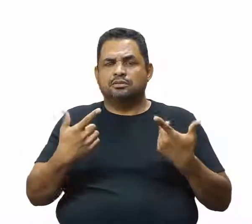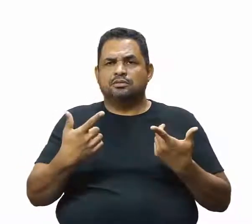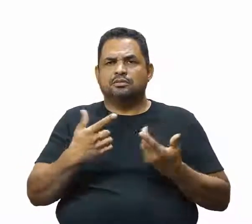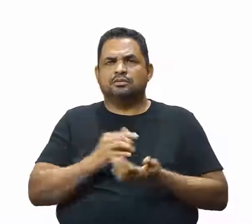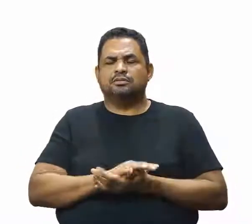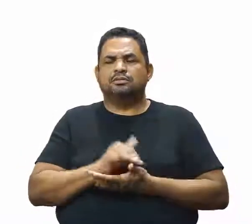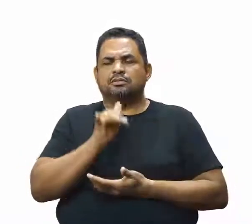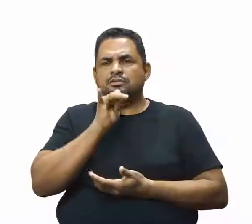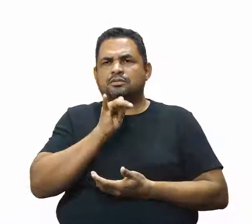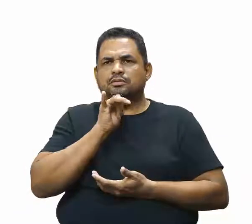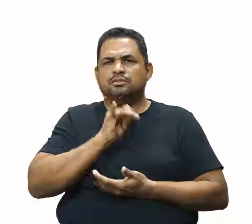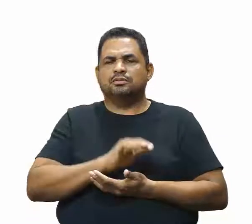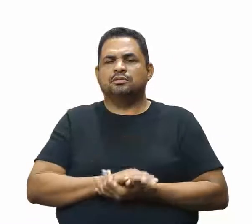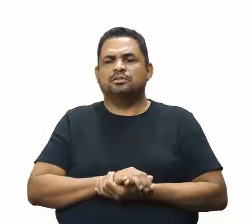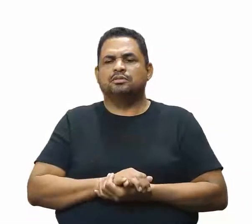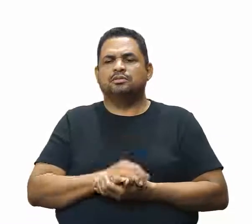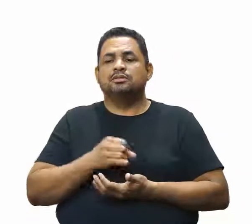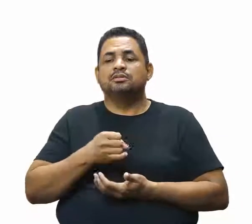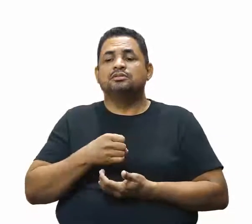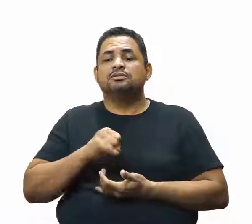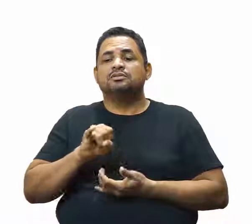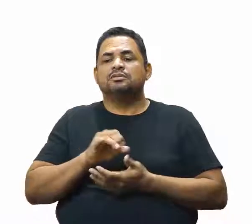a, por exemplo, se eu vou